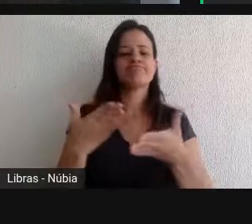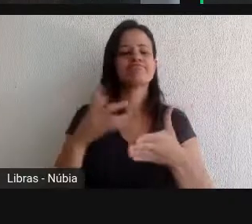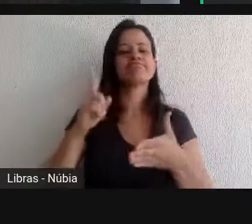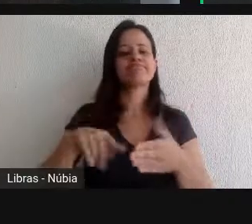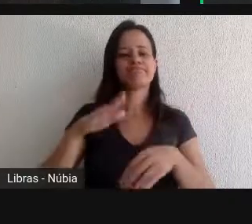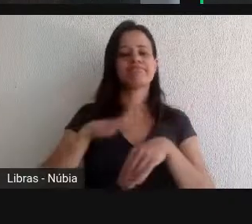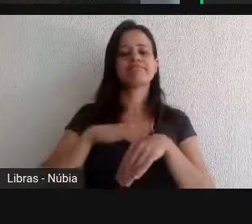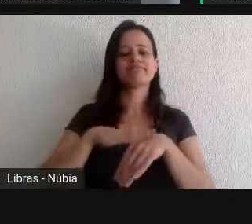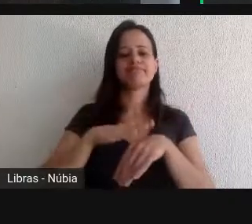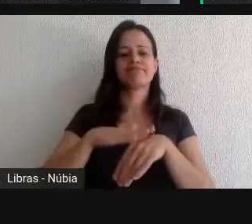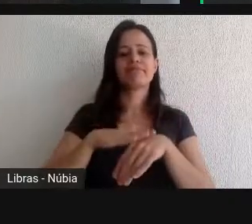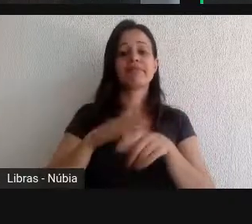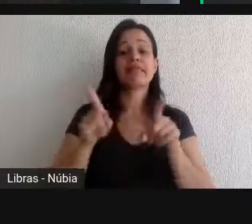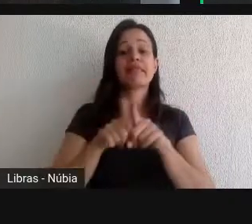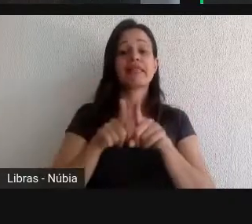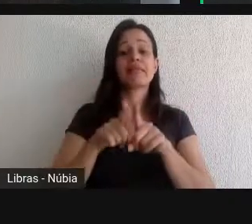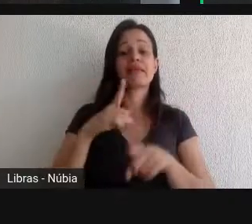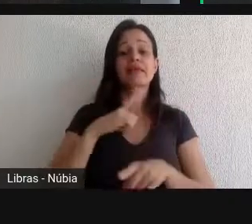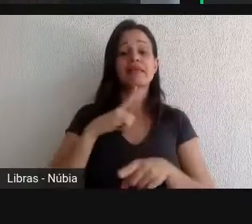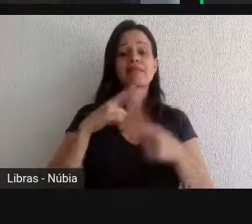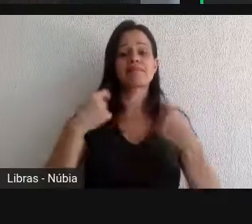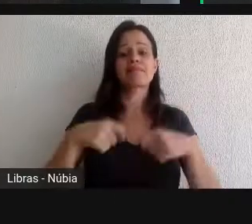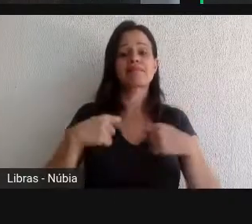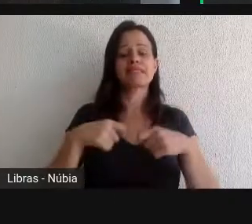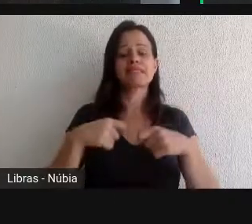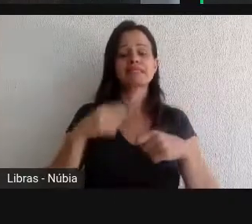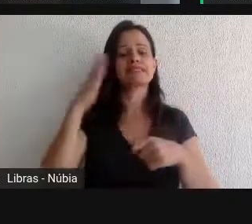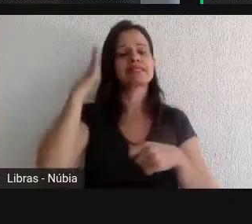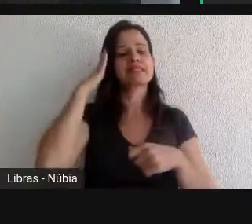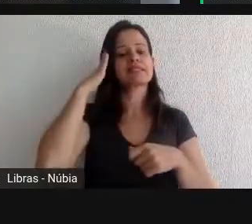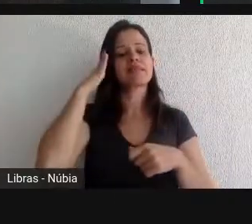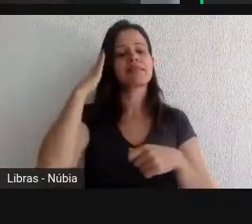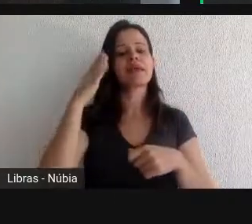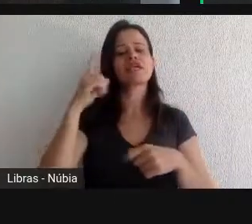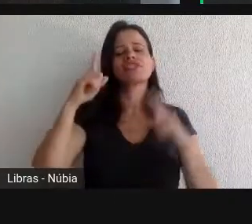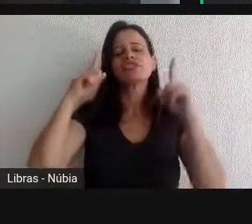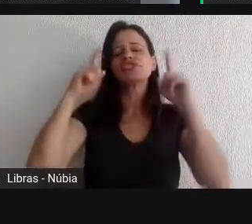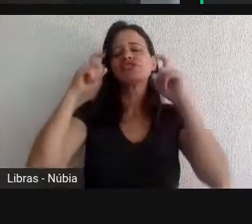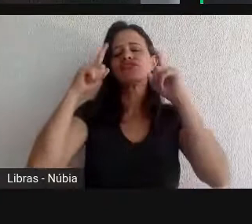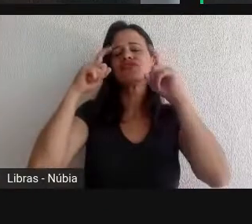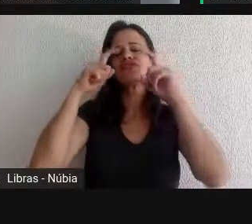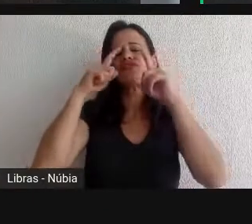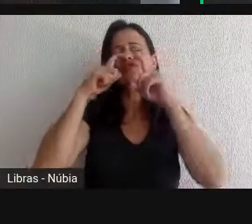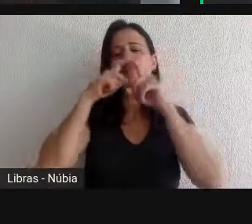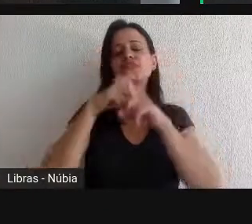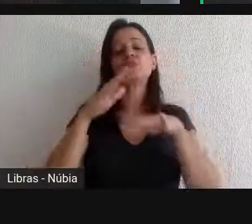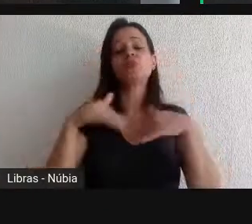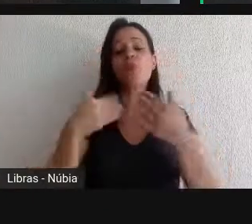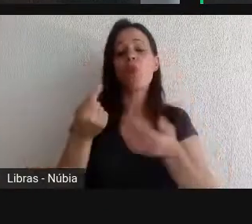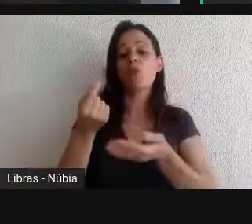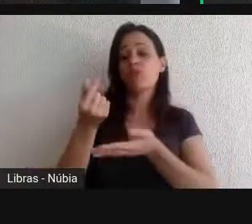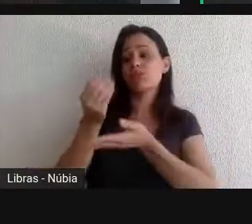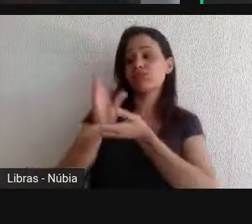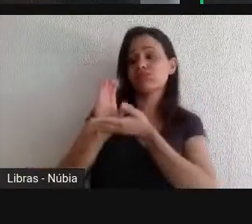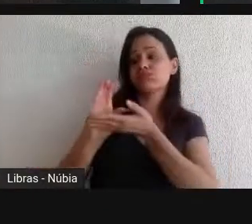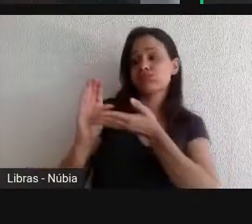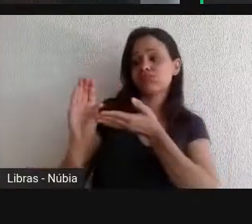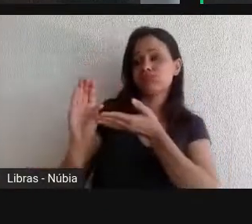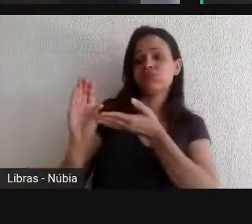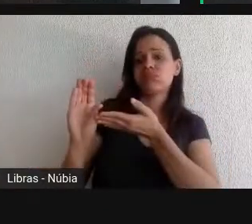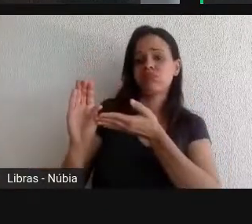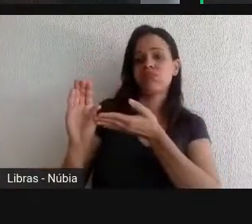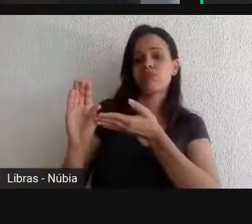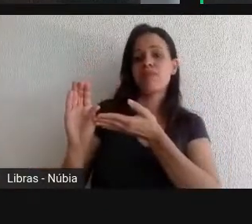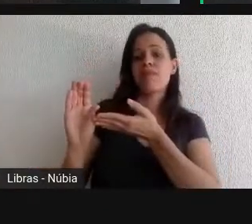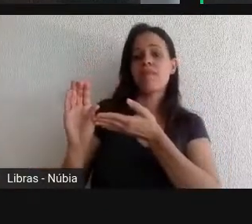aí. E temos também que ter em vista que é difícil, quando se repassa o dinheiro para o outro ente,